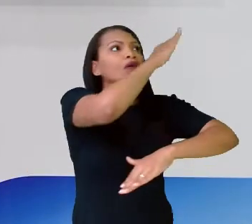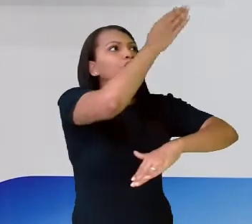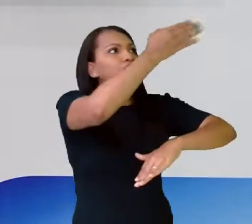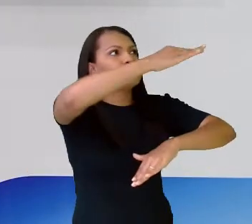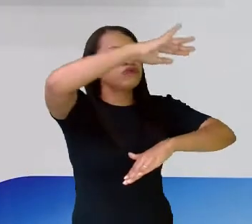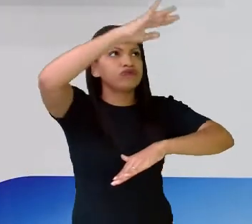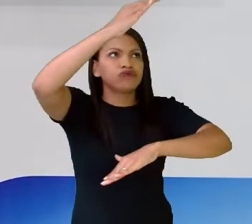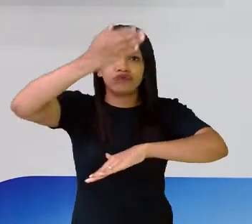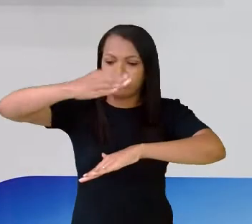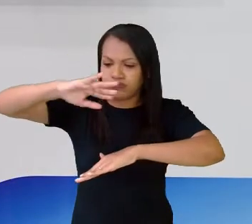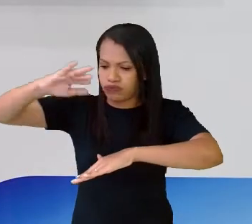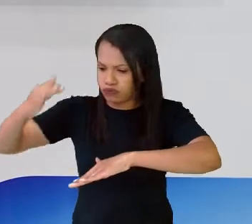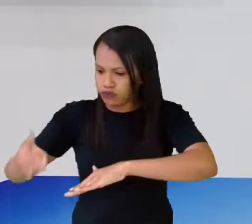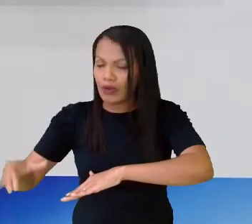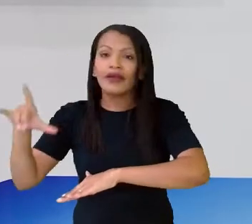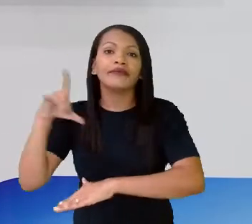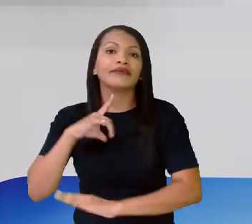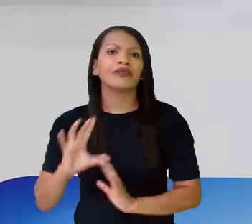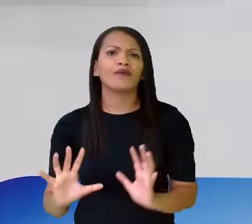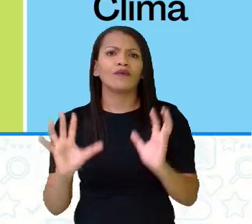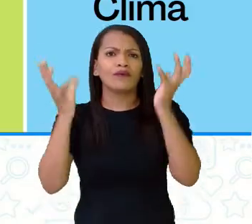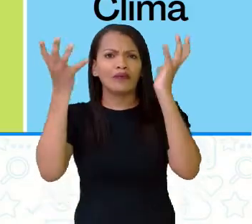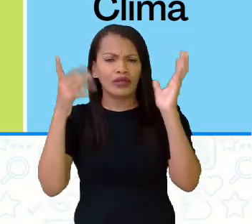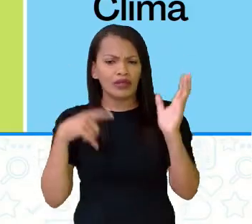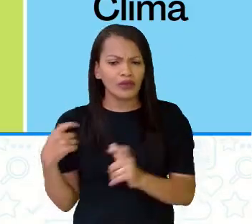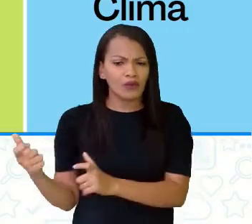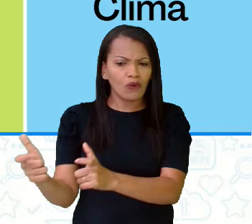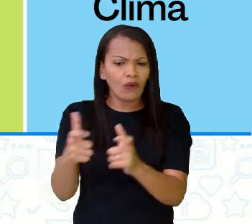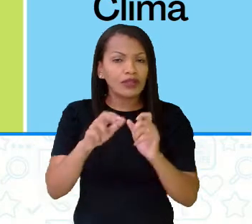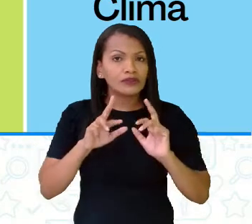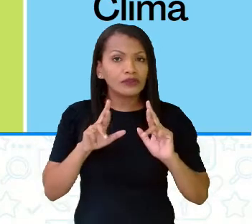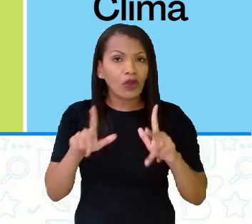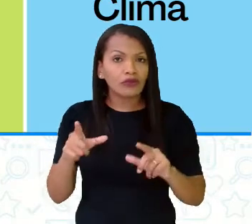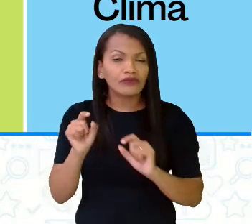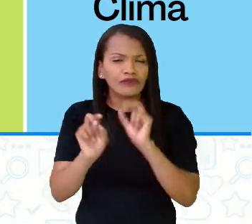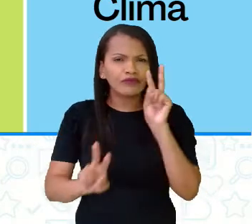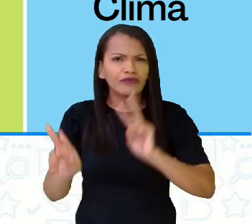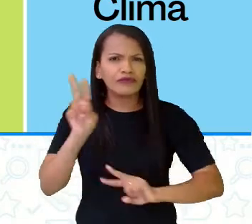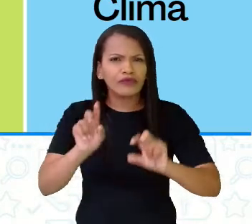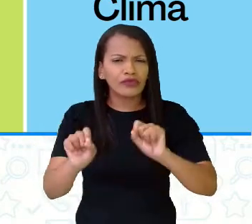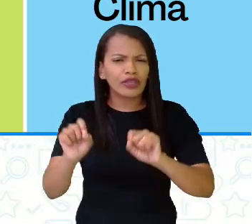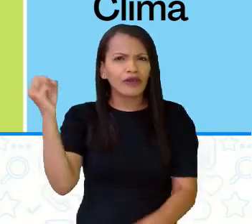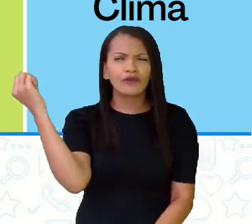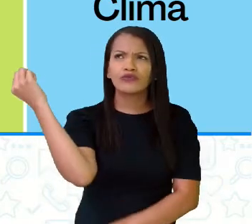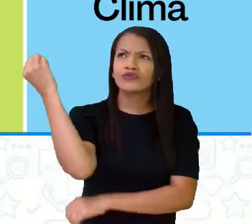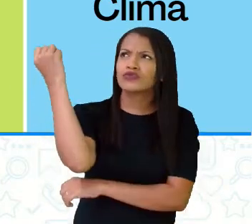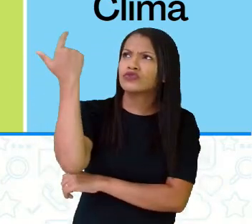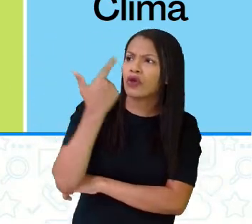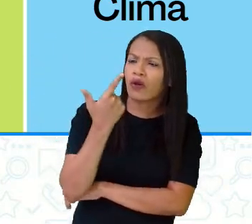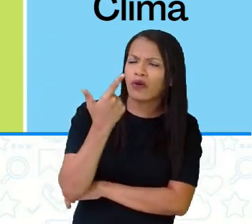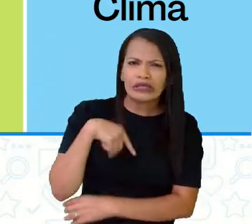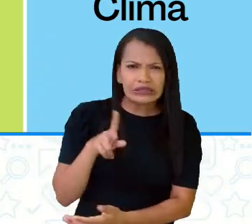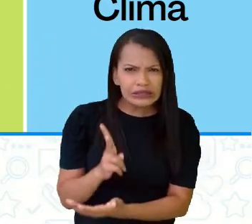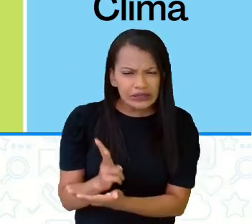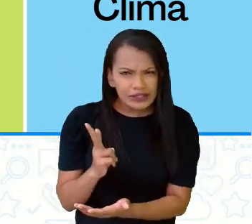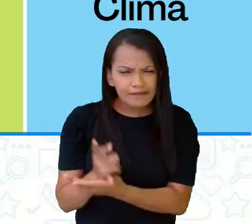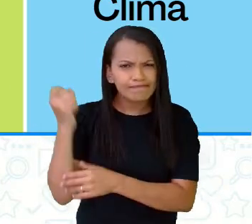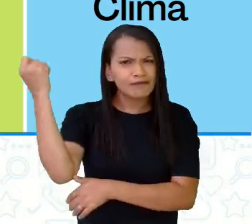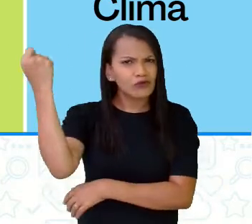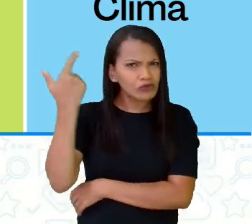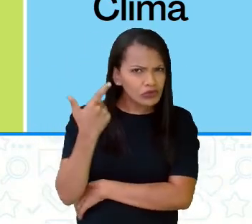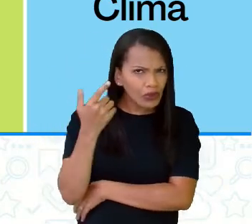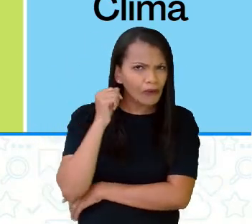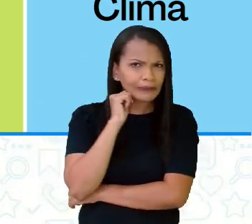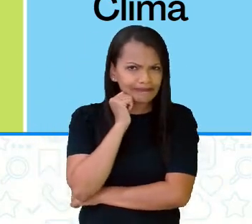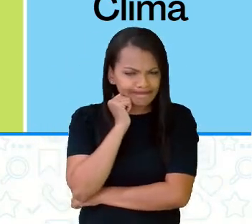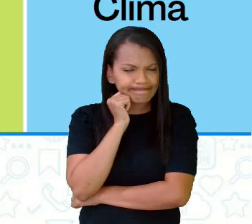o clima, tem local ali, todas que a gente viu, estava com muito sol. Mas será que elas sempre são assim, com muito